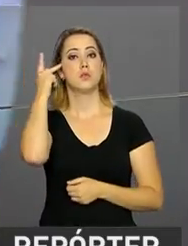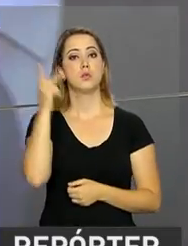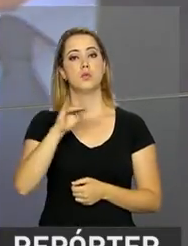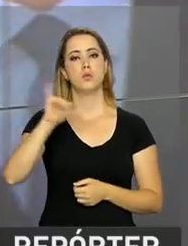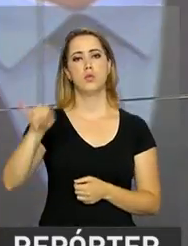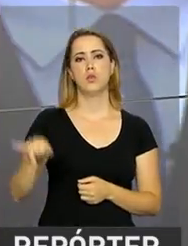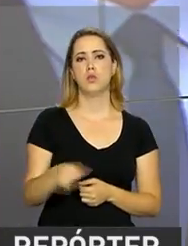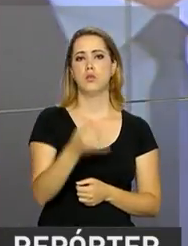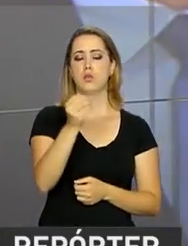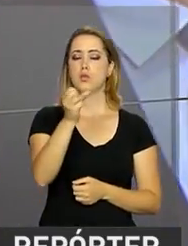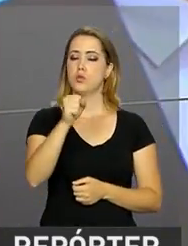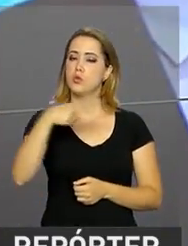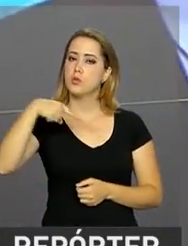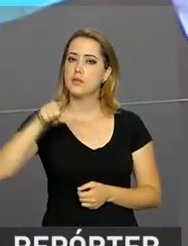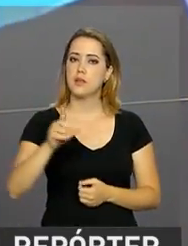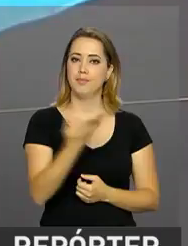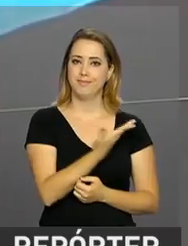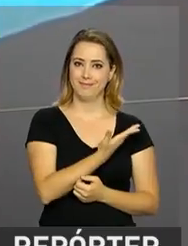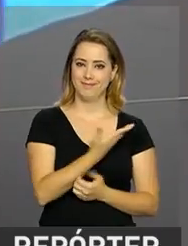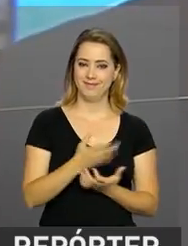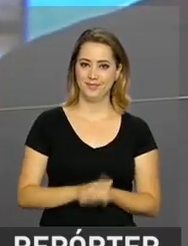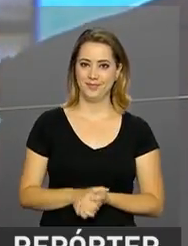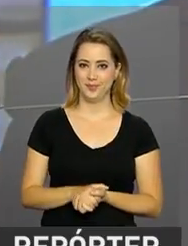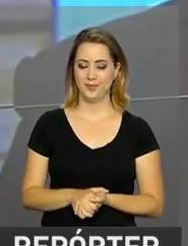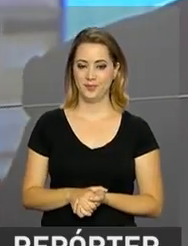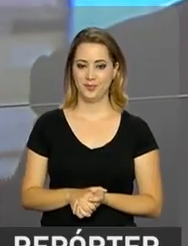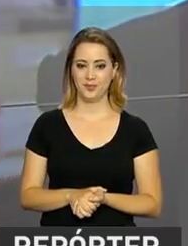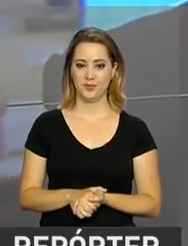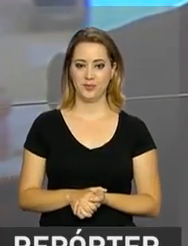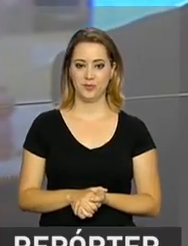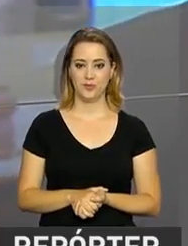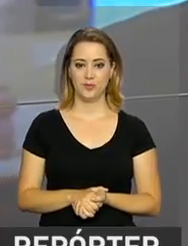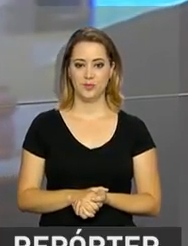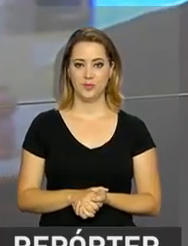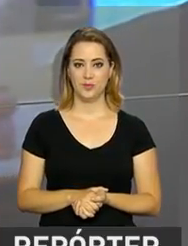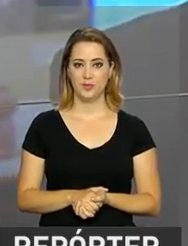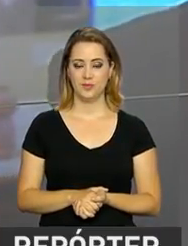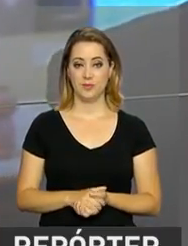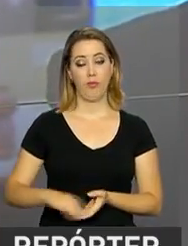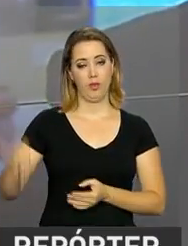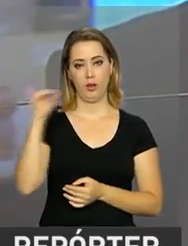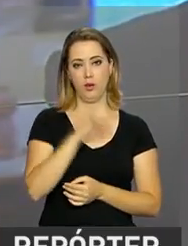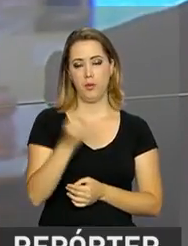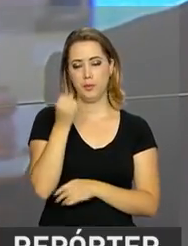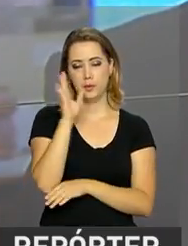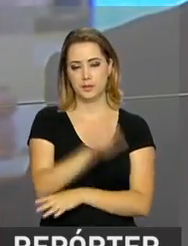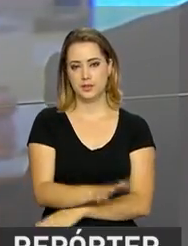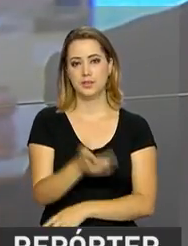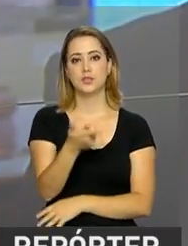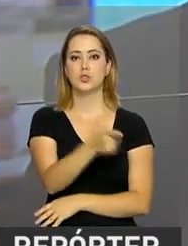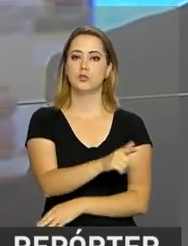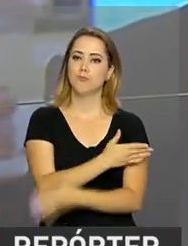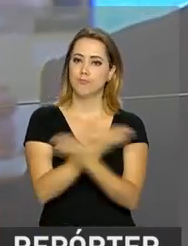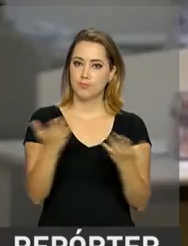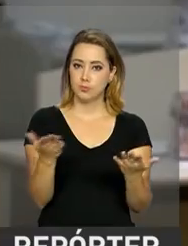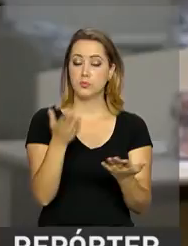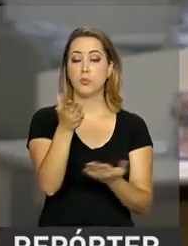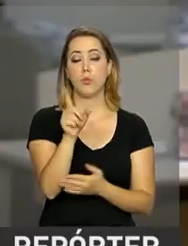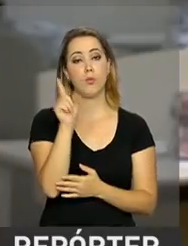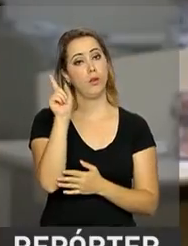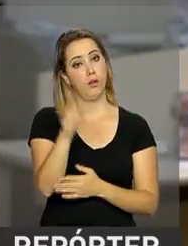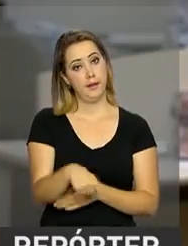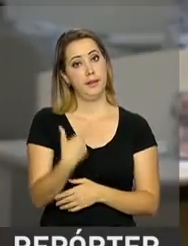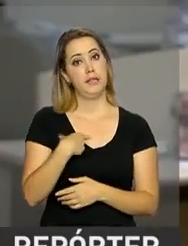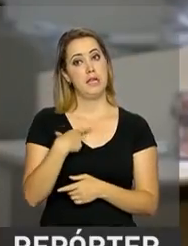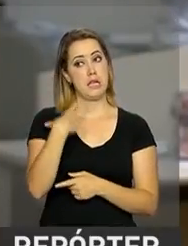José luí Filho Oi José Luiz Olá Roberto Boa tarde mais uma vez para você é